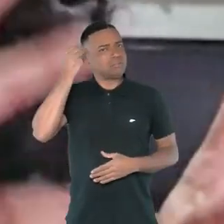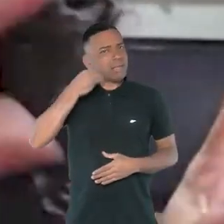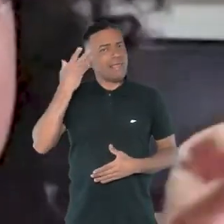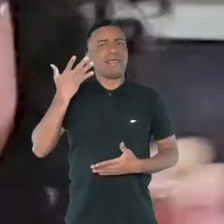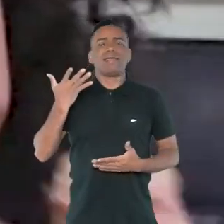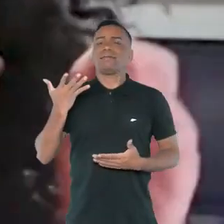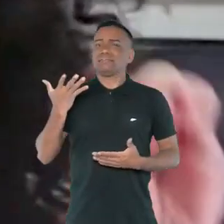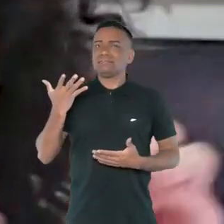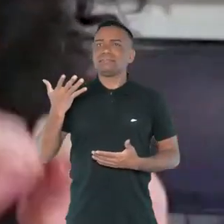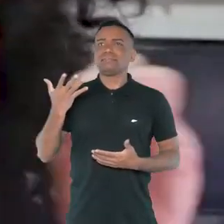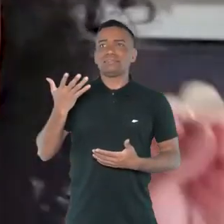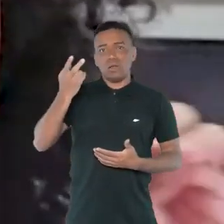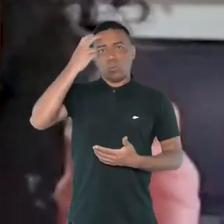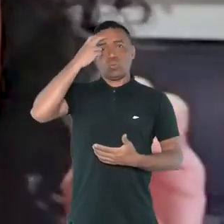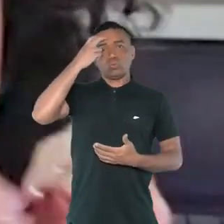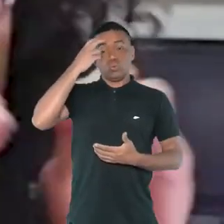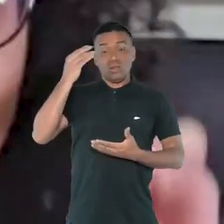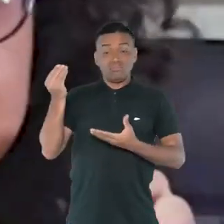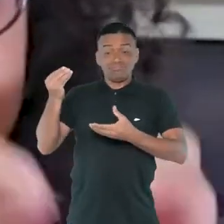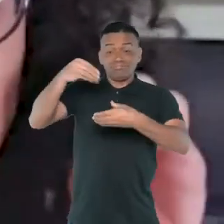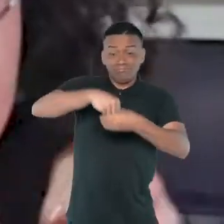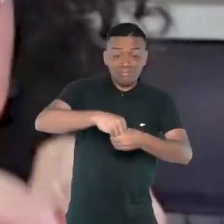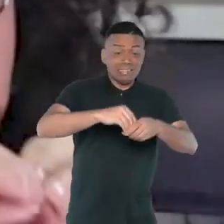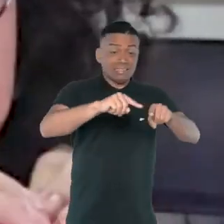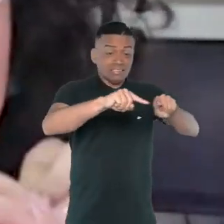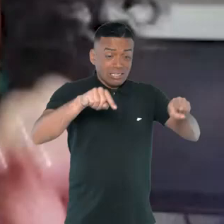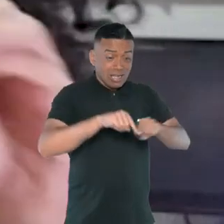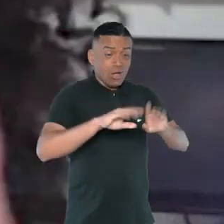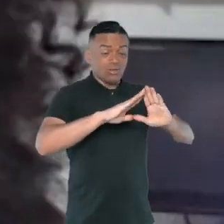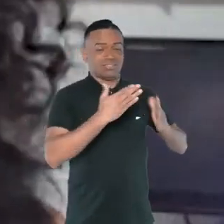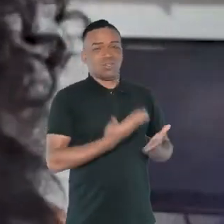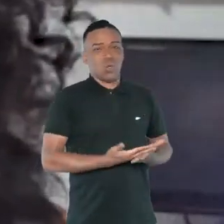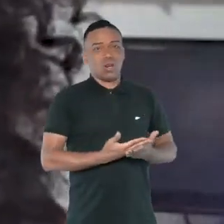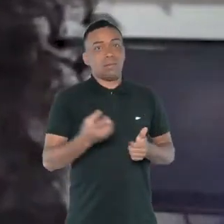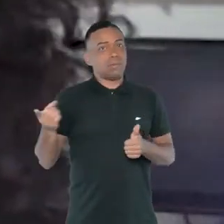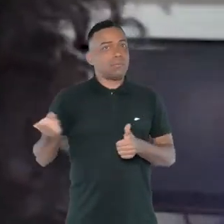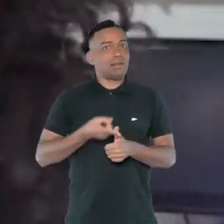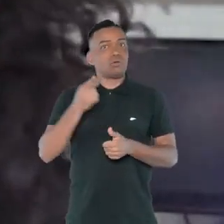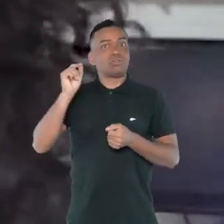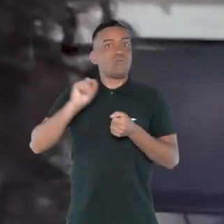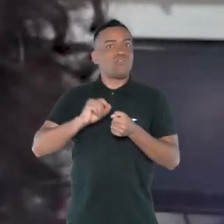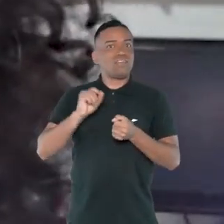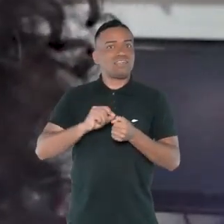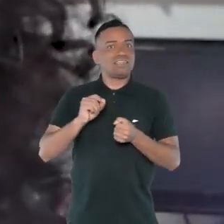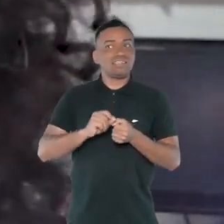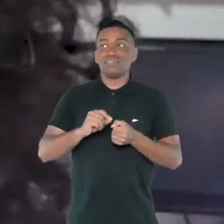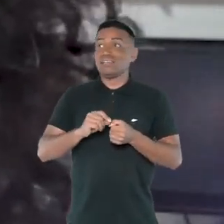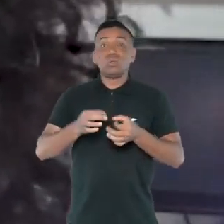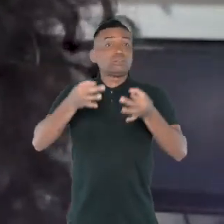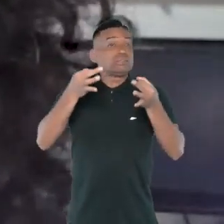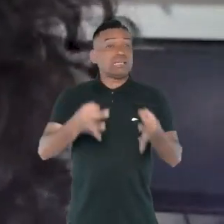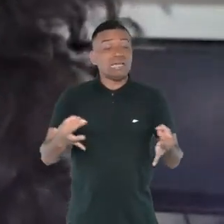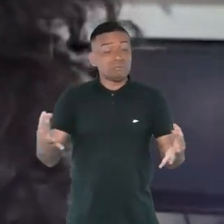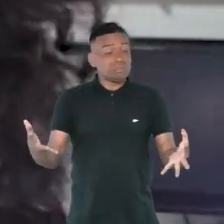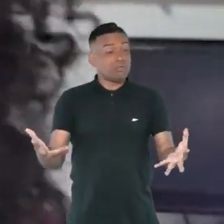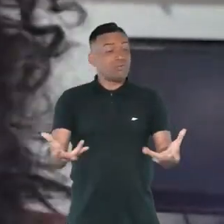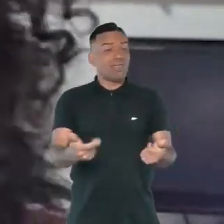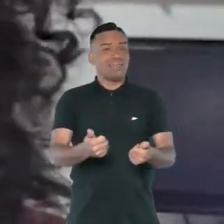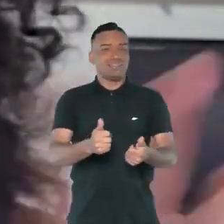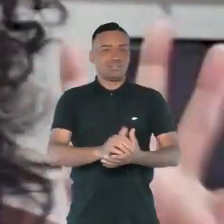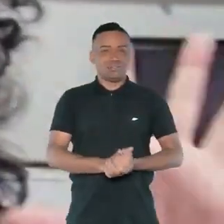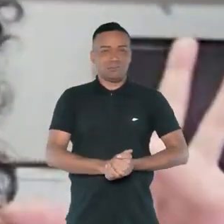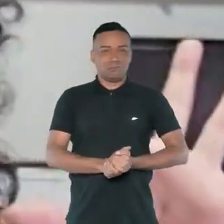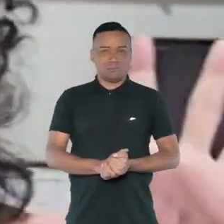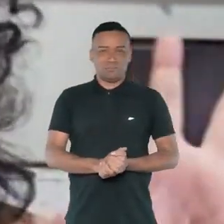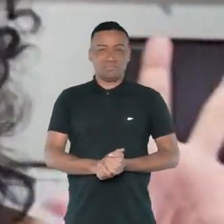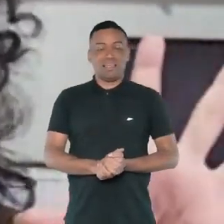eu levei essa minha experiência, essa minha bagagem para a sala de aula. A primeira coisa que eu fiz, que eu lembro que deu muito